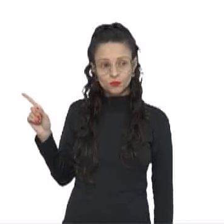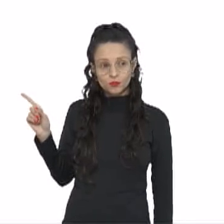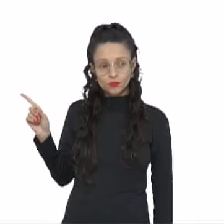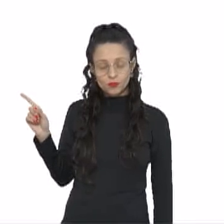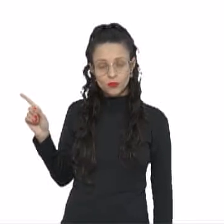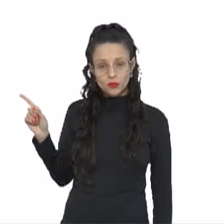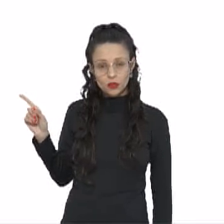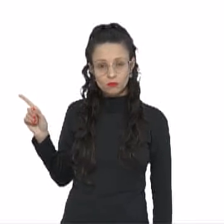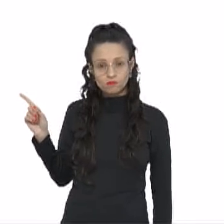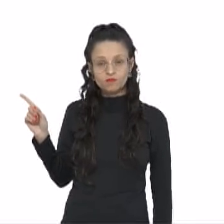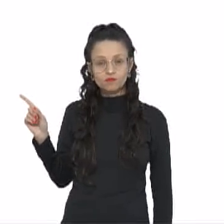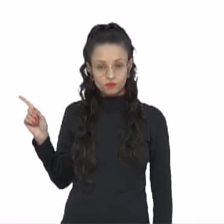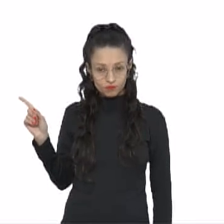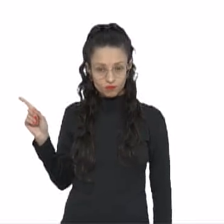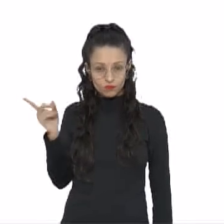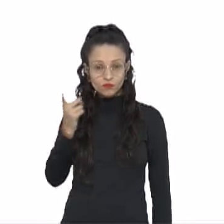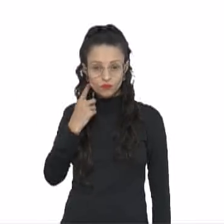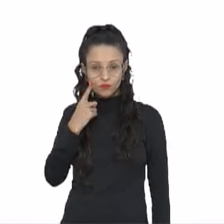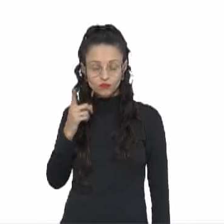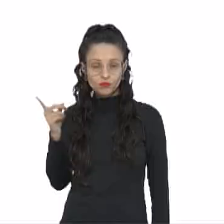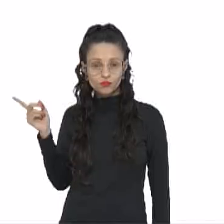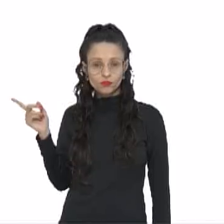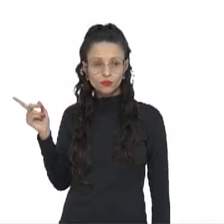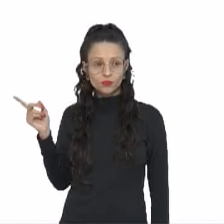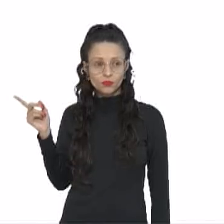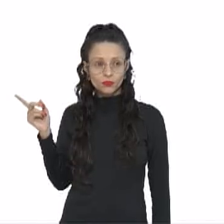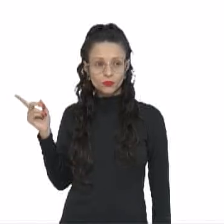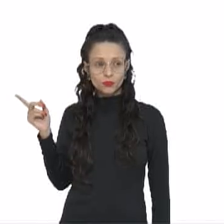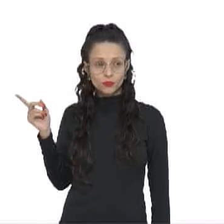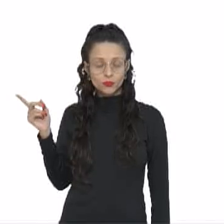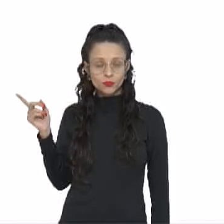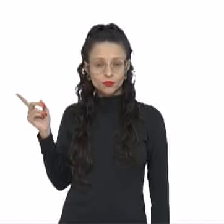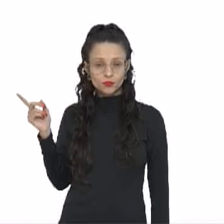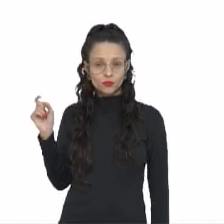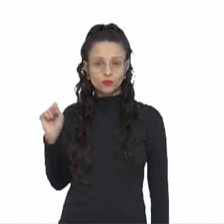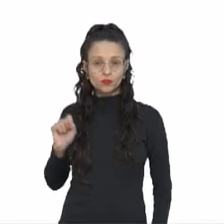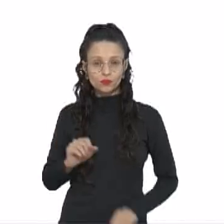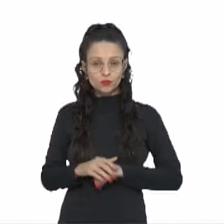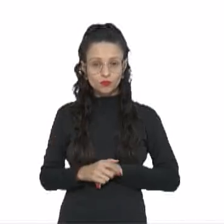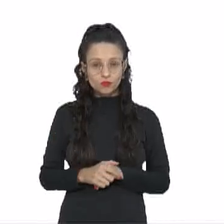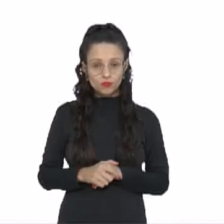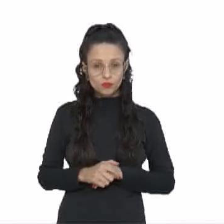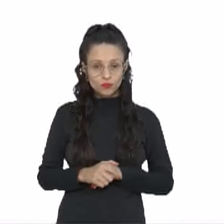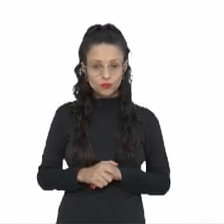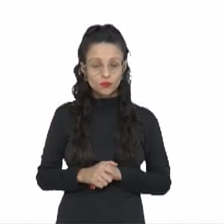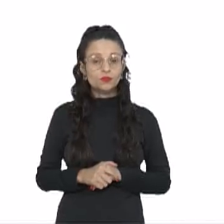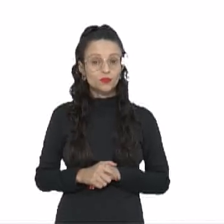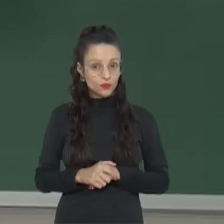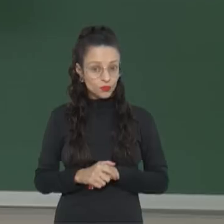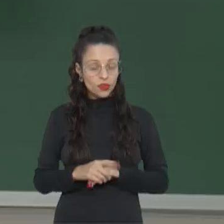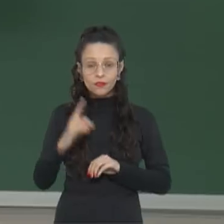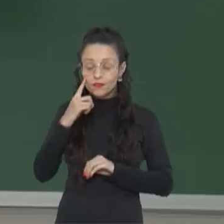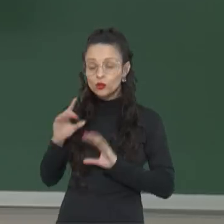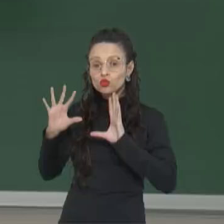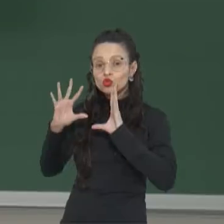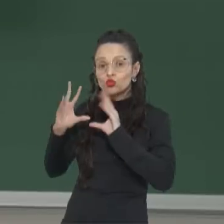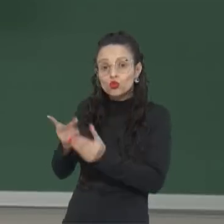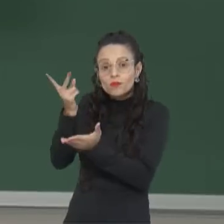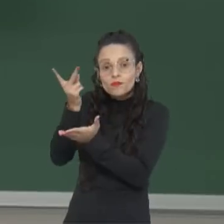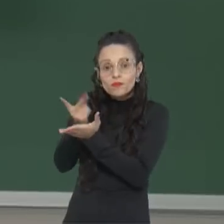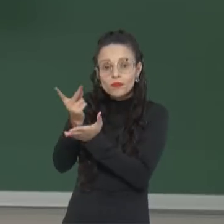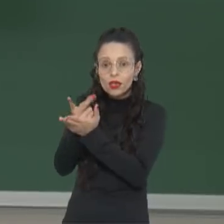Marfim, Chade, Congo, Gabão, Mali e Mauritânia. Todos no mesmo